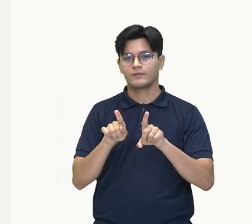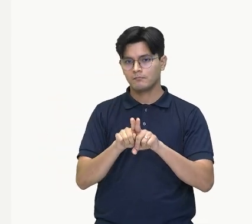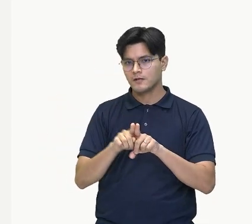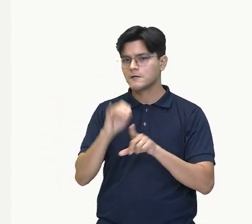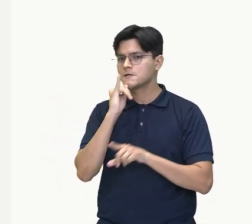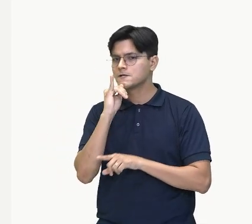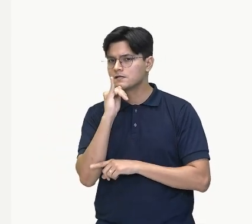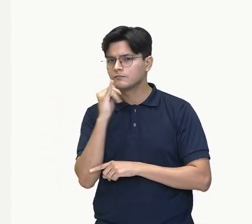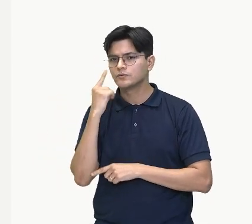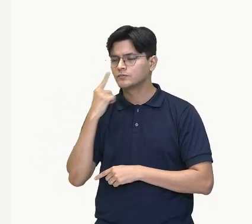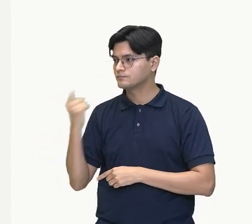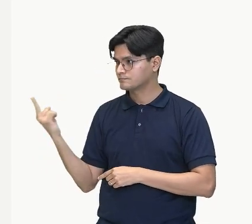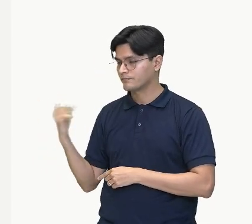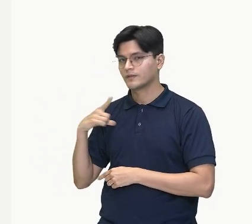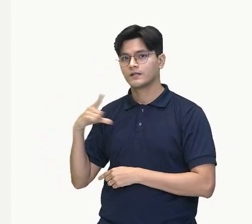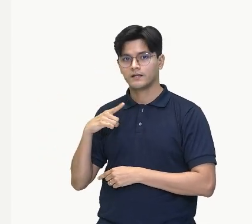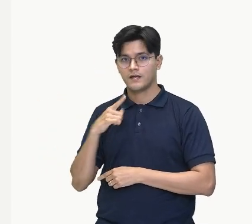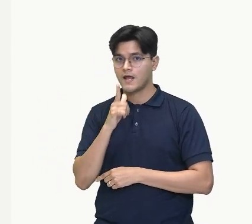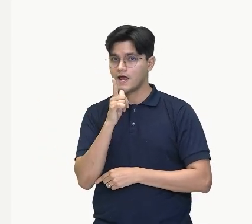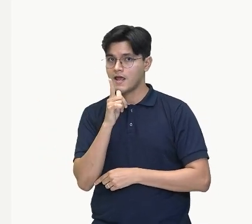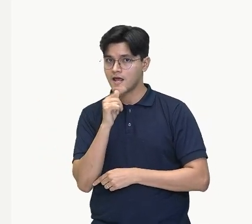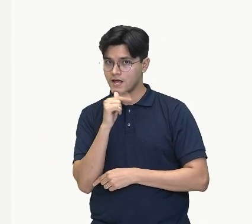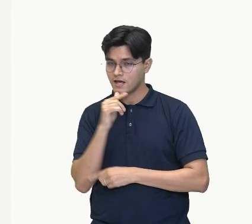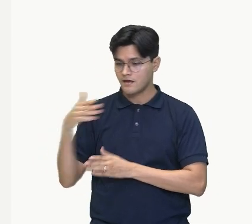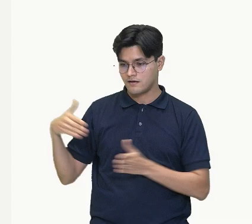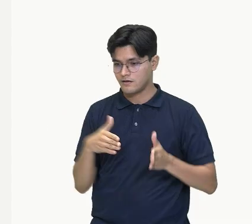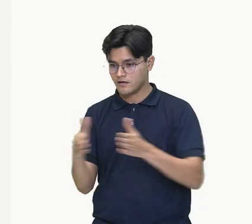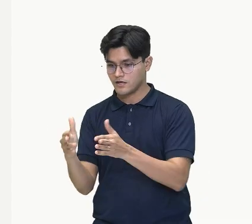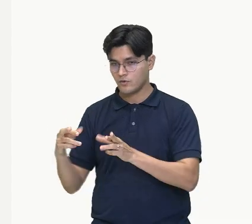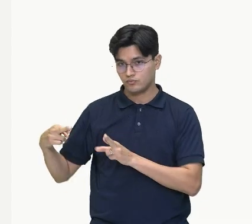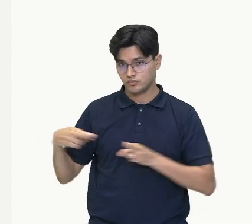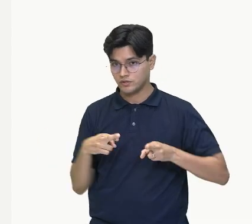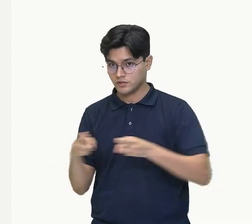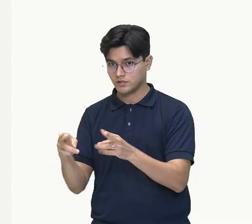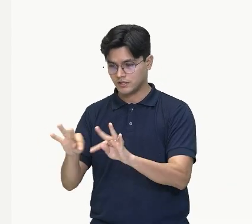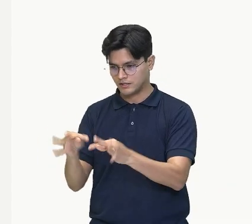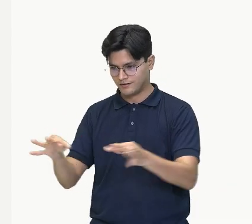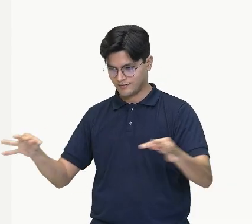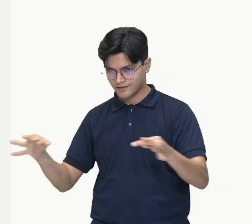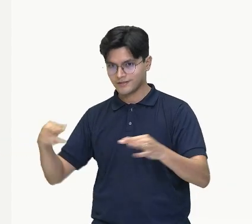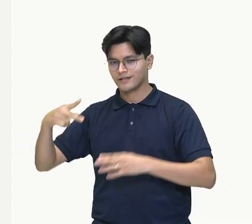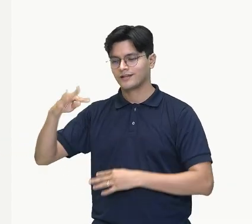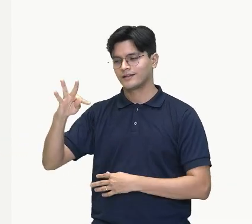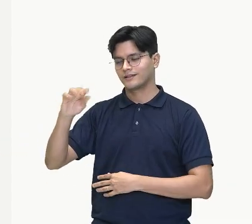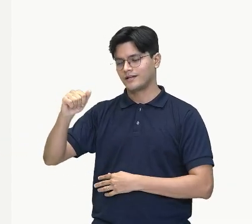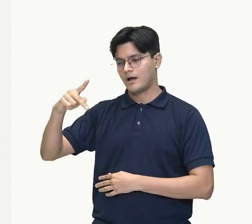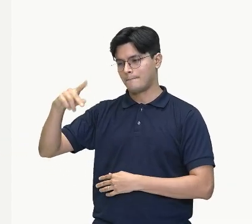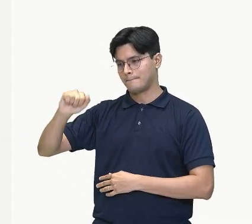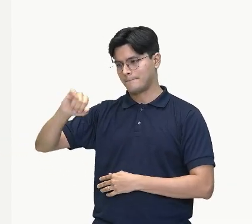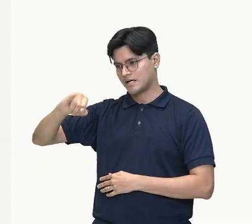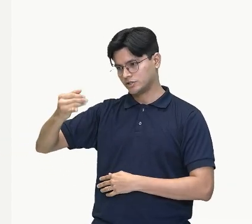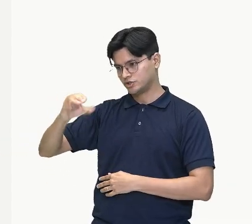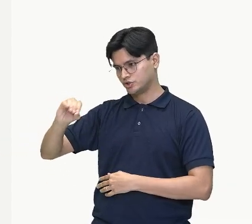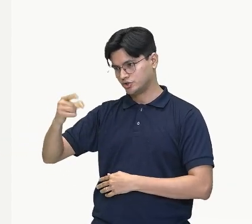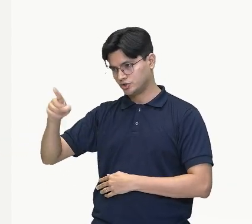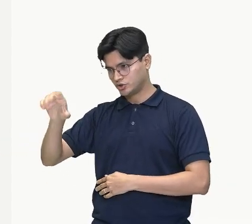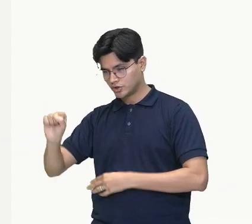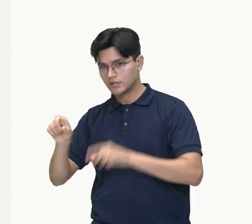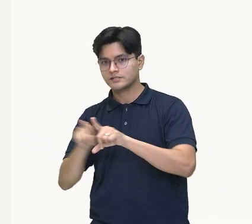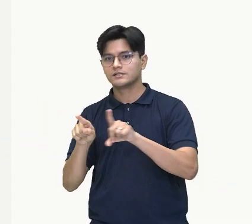rio Xingu. Um outro tipo de rio, de acordo com a coloração das águas, são os rios de